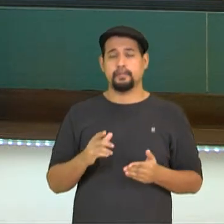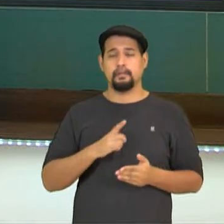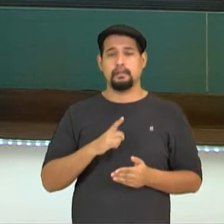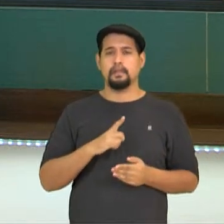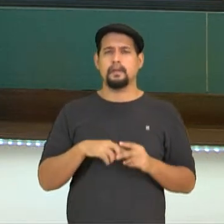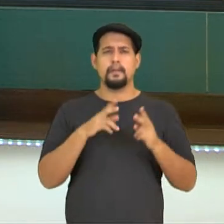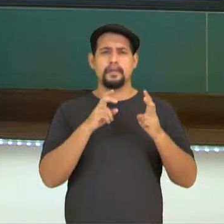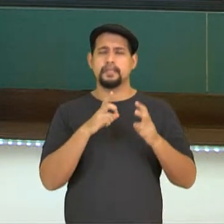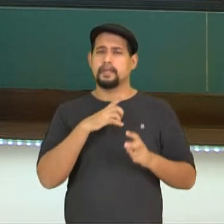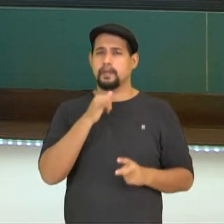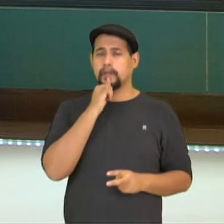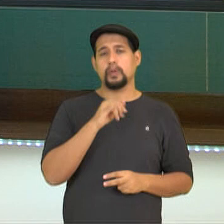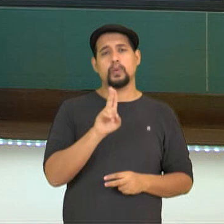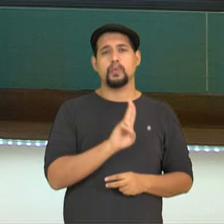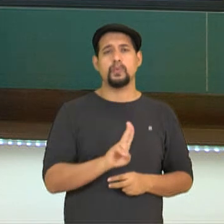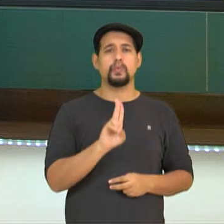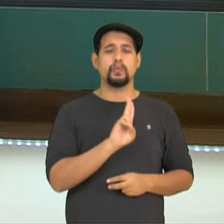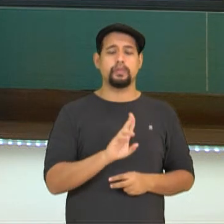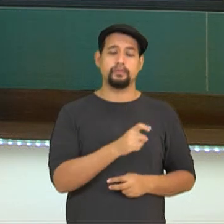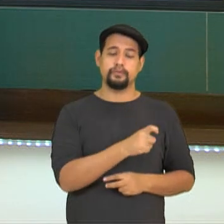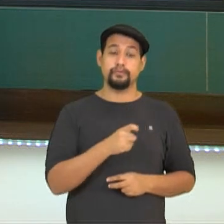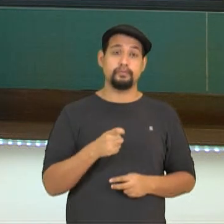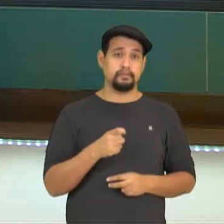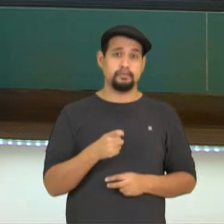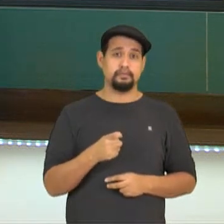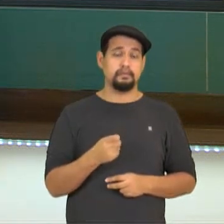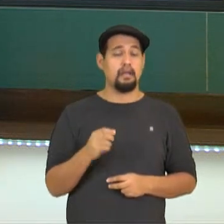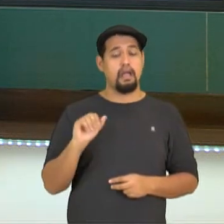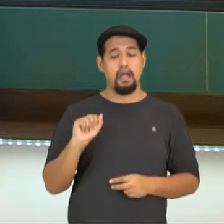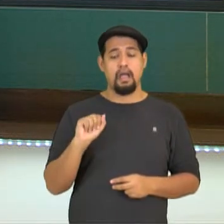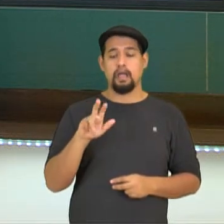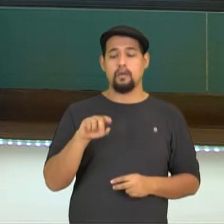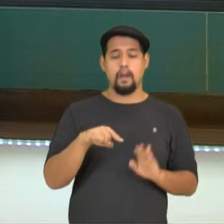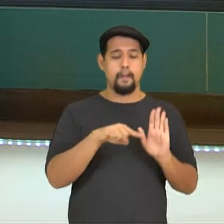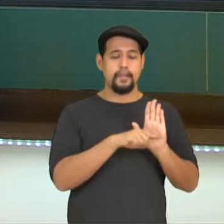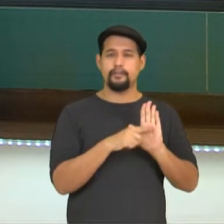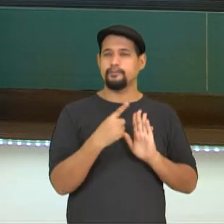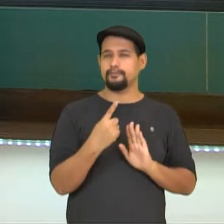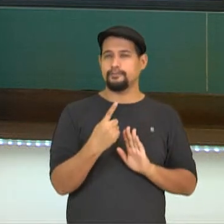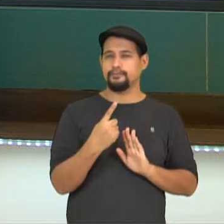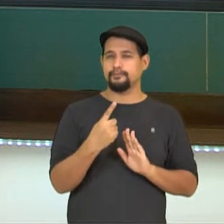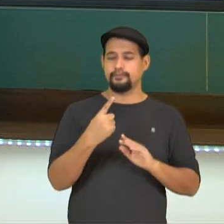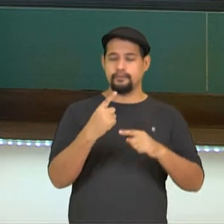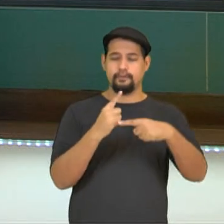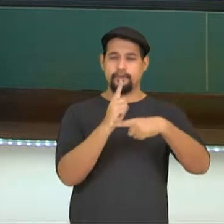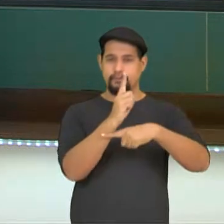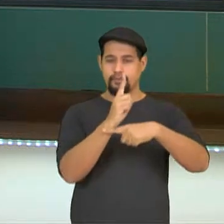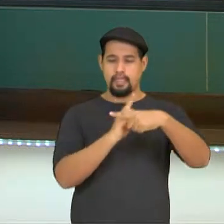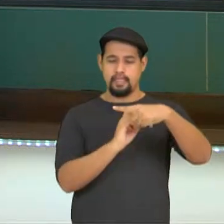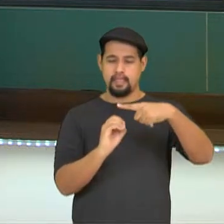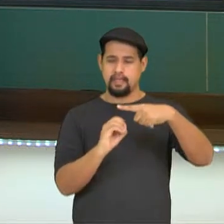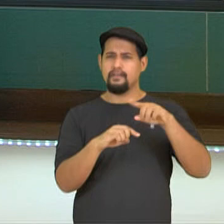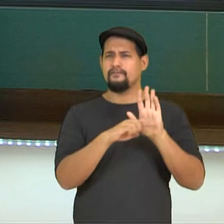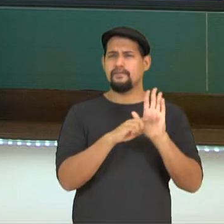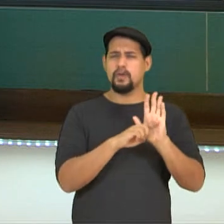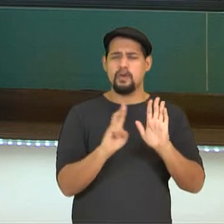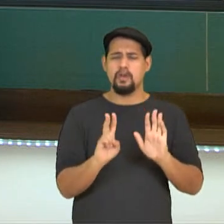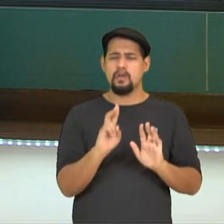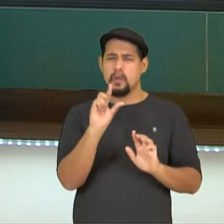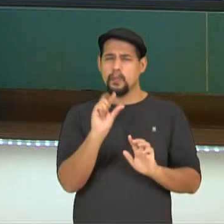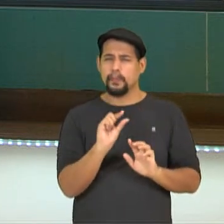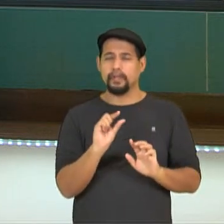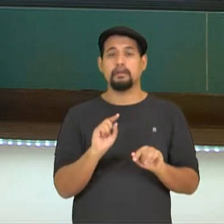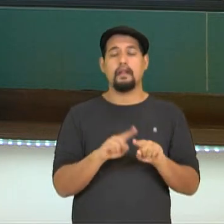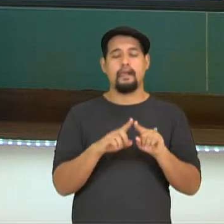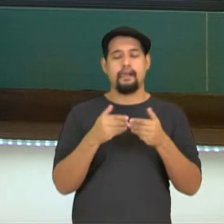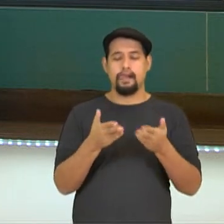Né? Veja bem, se eu pegar o x, ou melhor, se eu pegar o a igual a menos 1/10, que é um valor negativo bem pequenininho, a parábola está